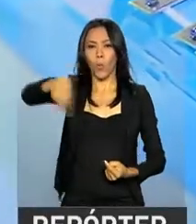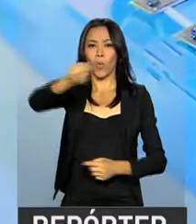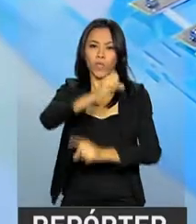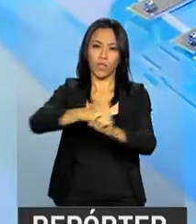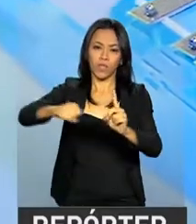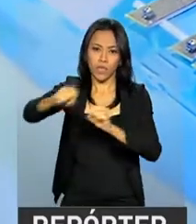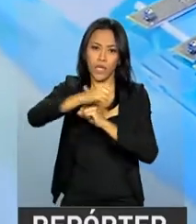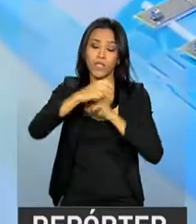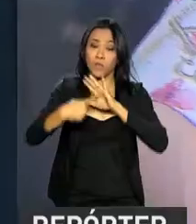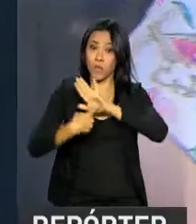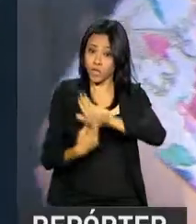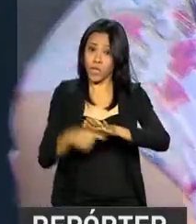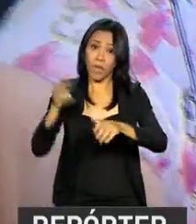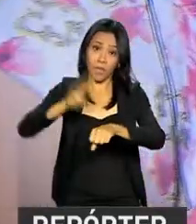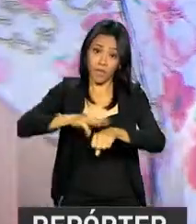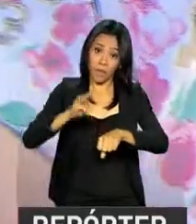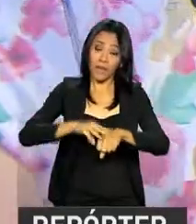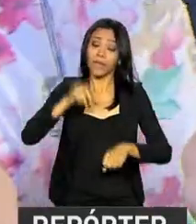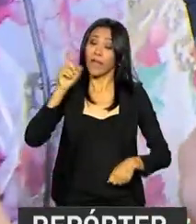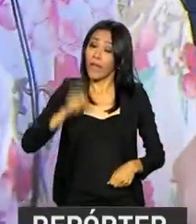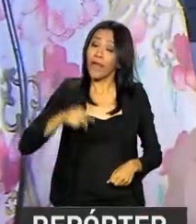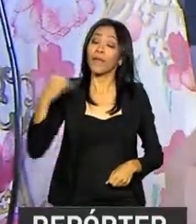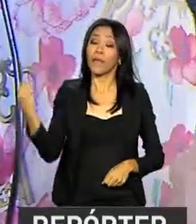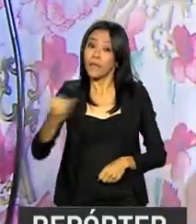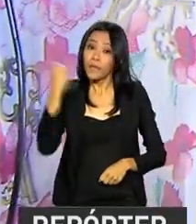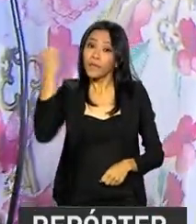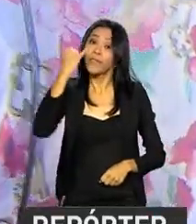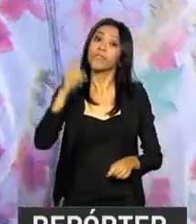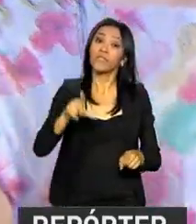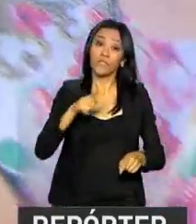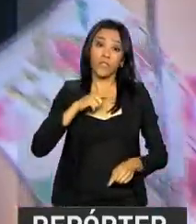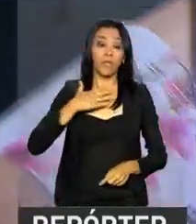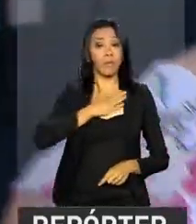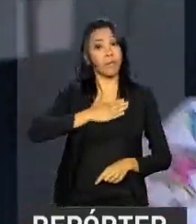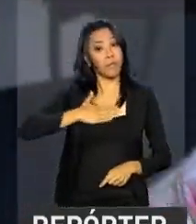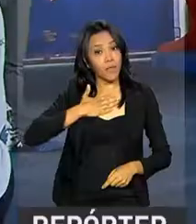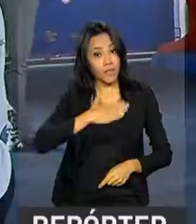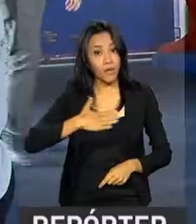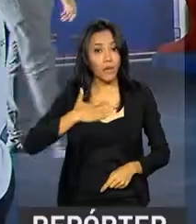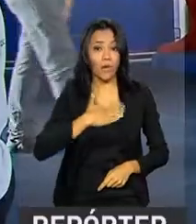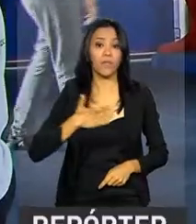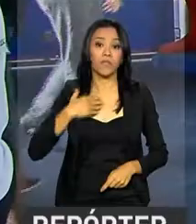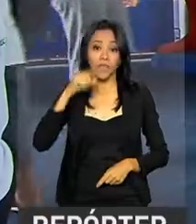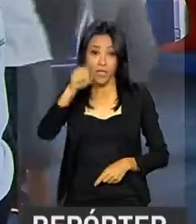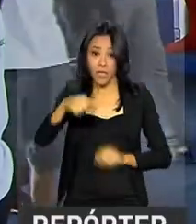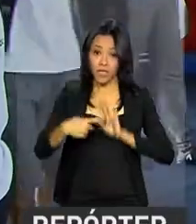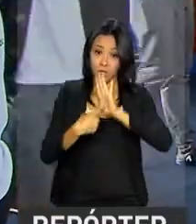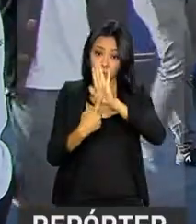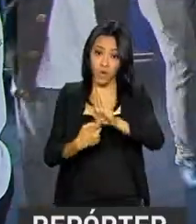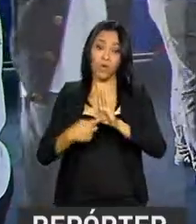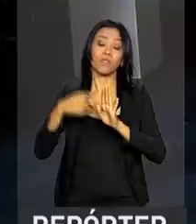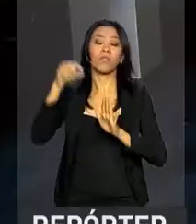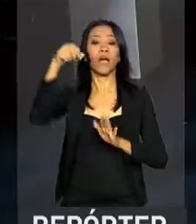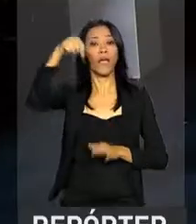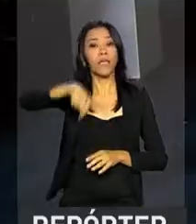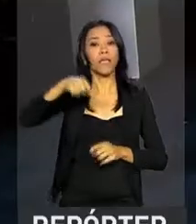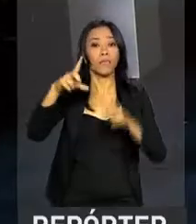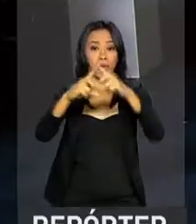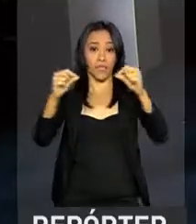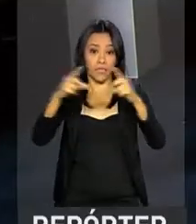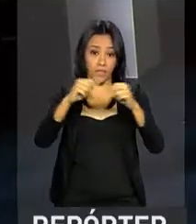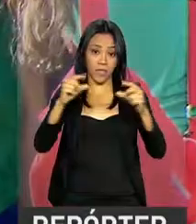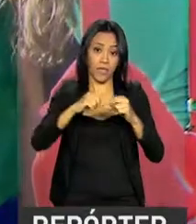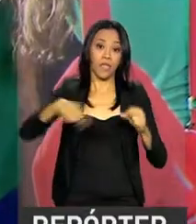e mostrar que a matemática é tão útil quanto prazerosa. Para isto, nessa exposição em Brasília, até os